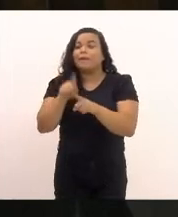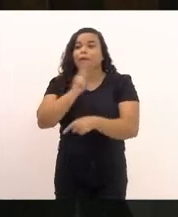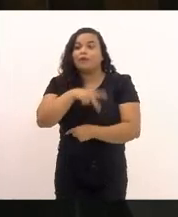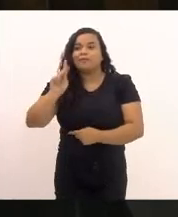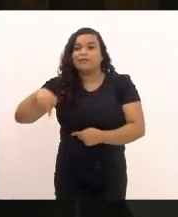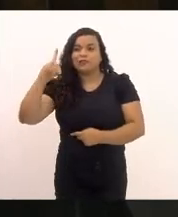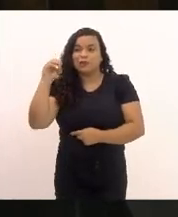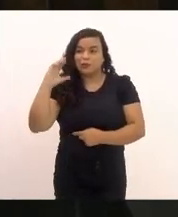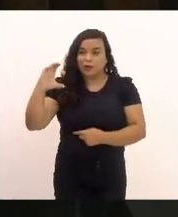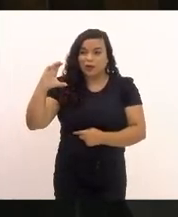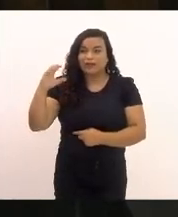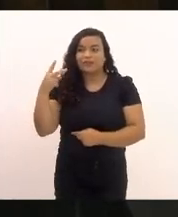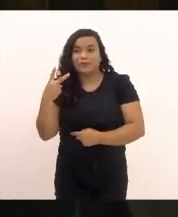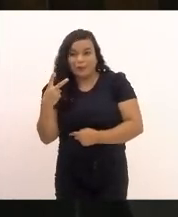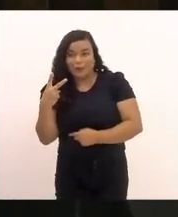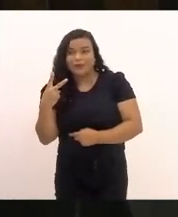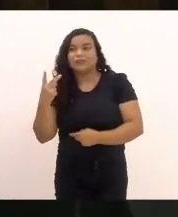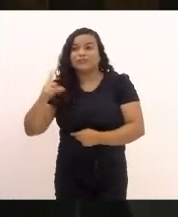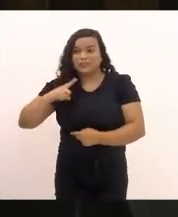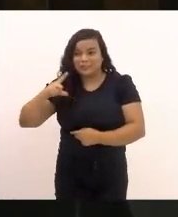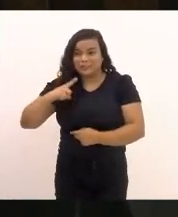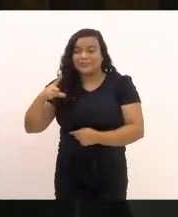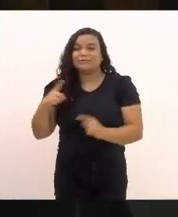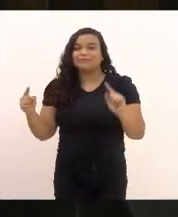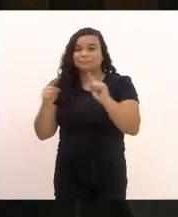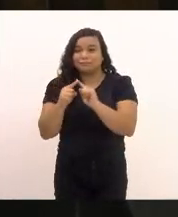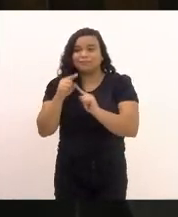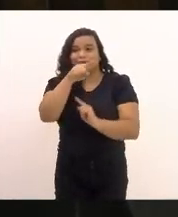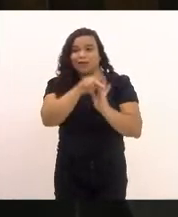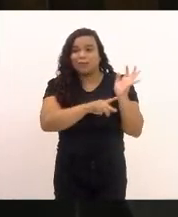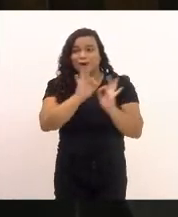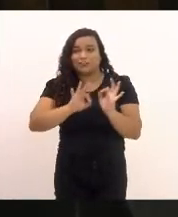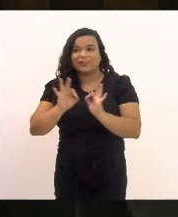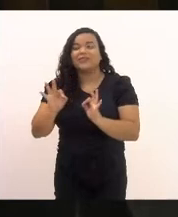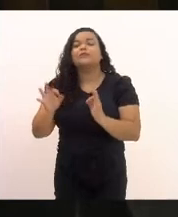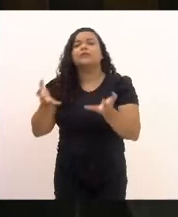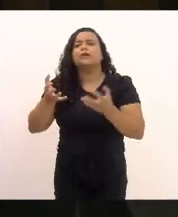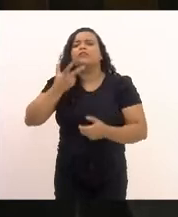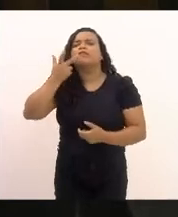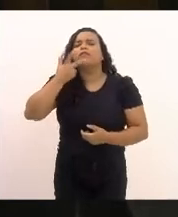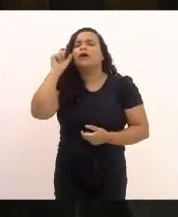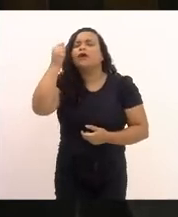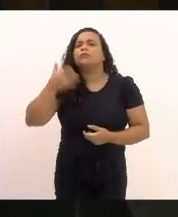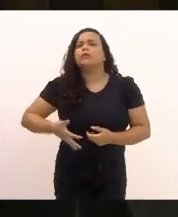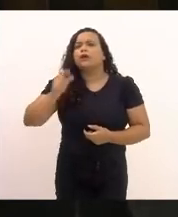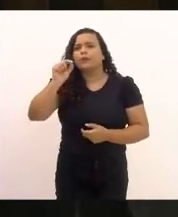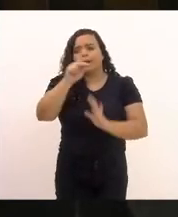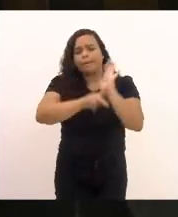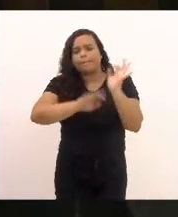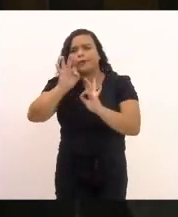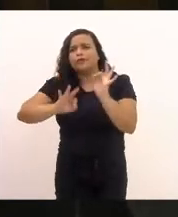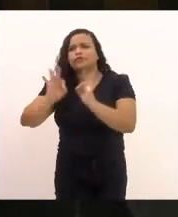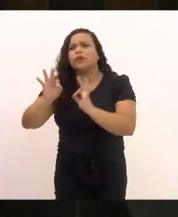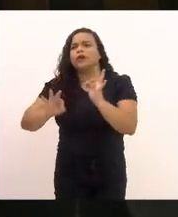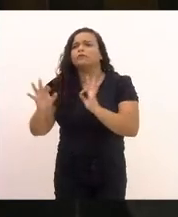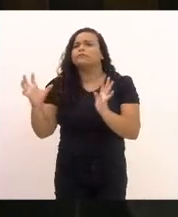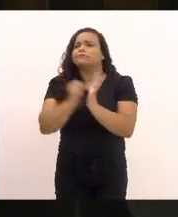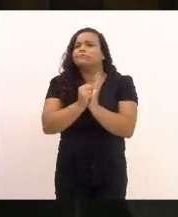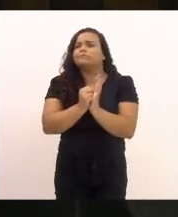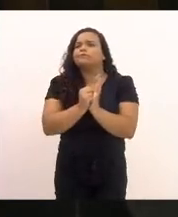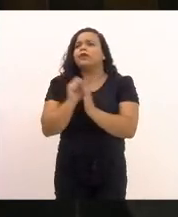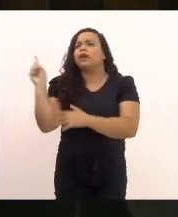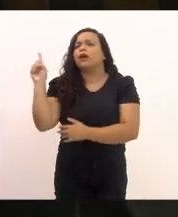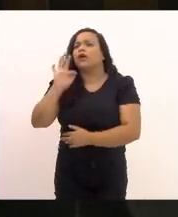estão contempladas nesse projeto. Eu quero dizer que esse projeto se inscreve, como o Flávio disse agora há